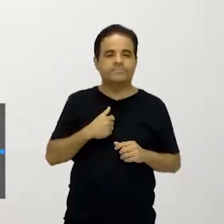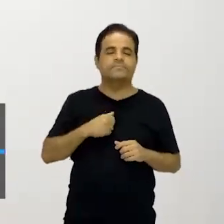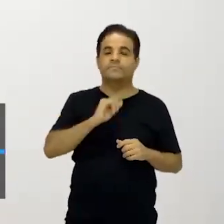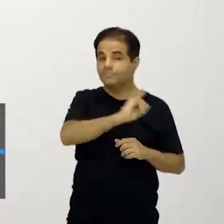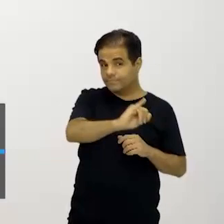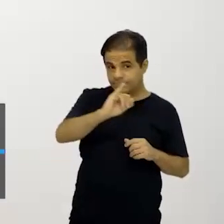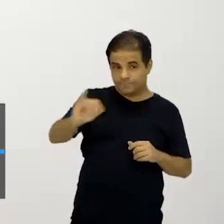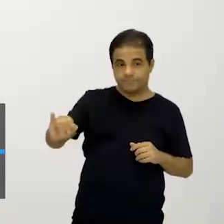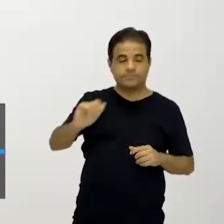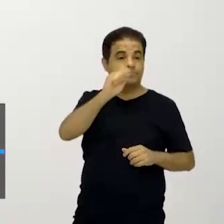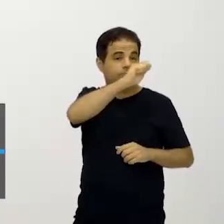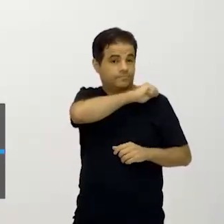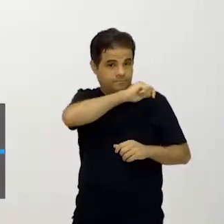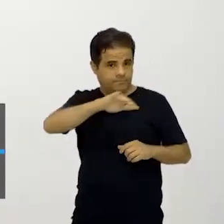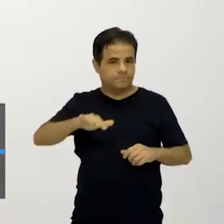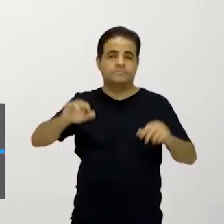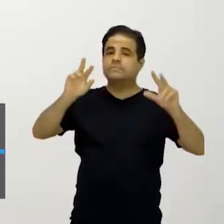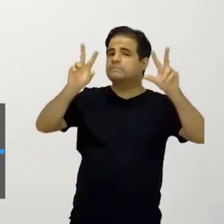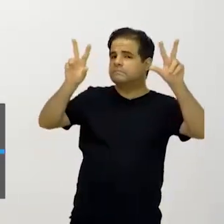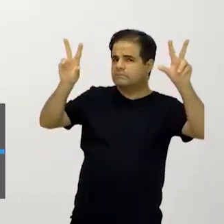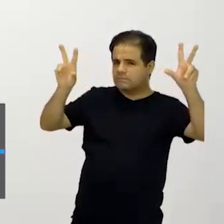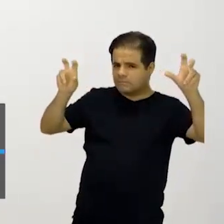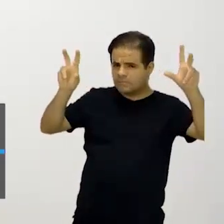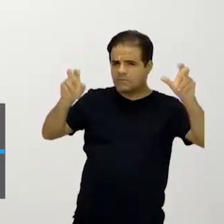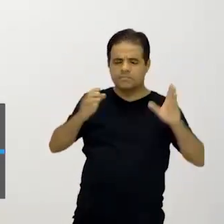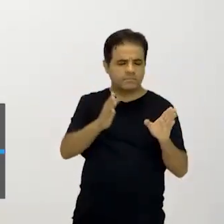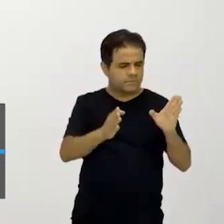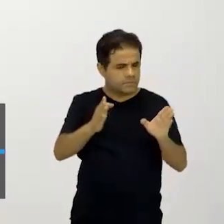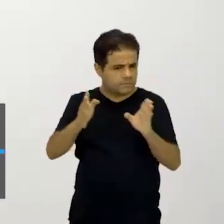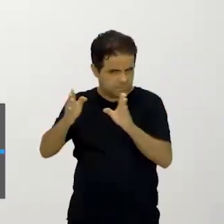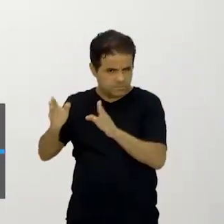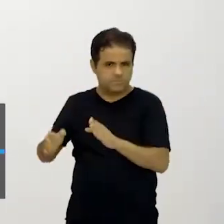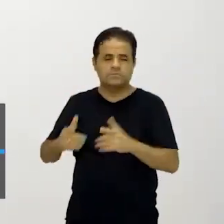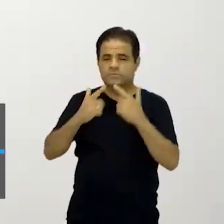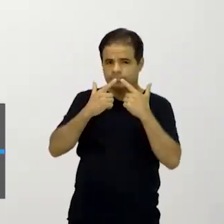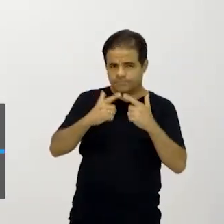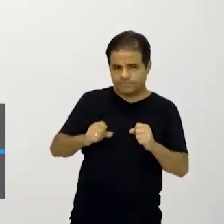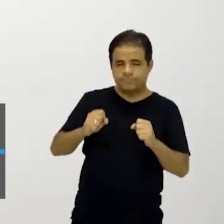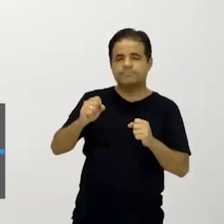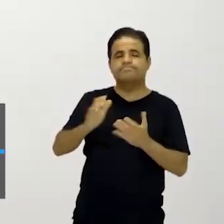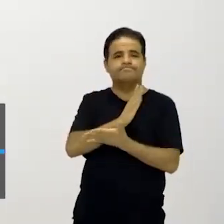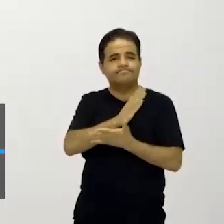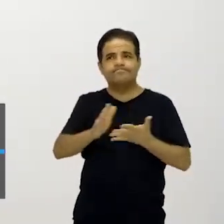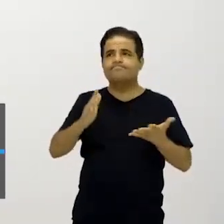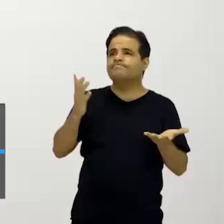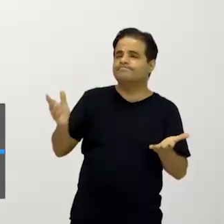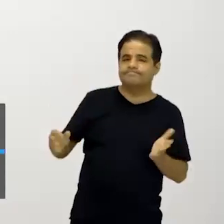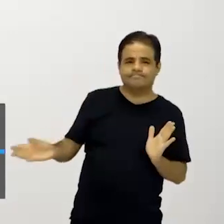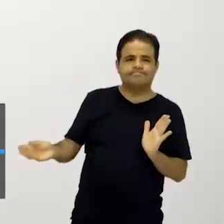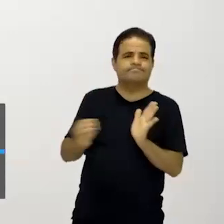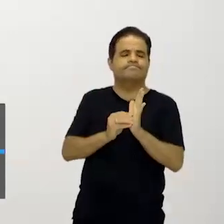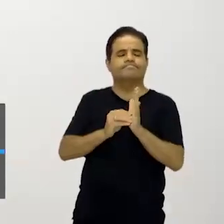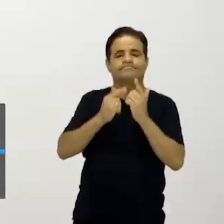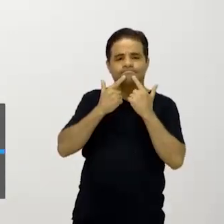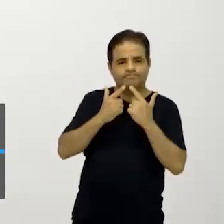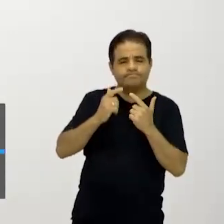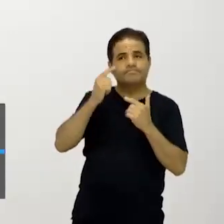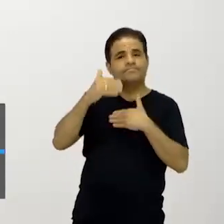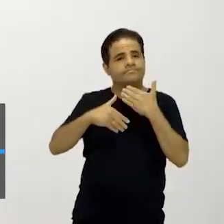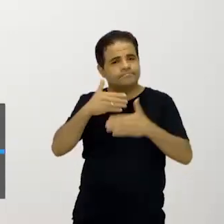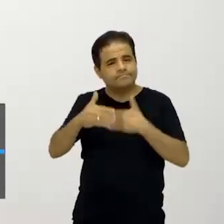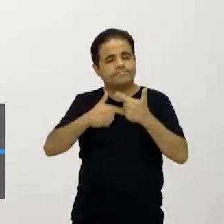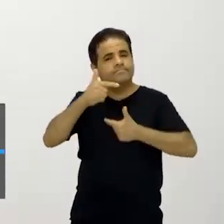alunos que alguns temas, né, alguns períodos literários têm deixado de cair nos vestibulares e ultimamente a gente